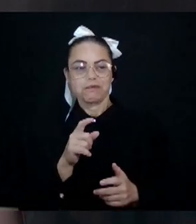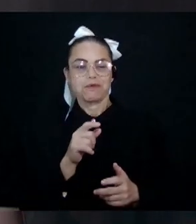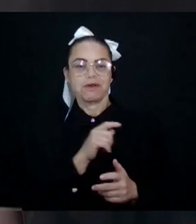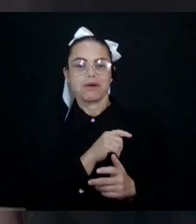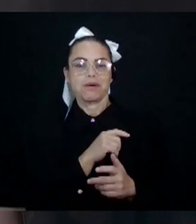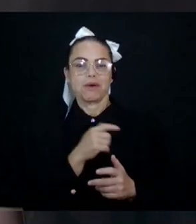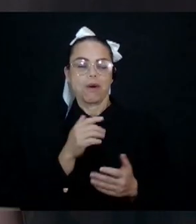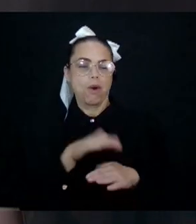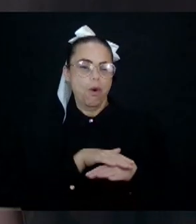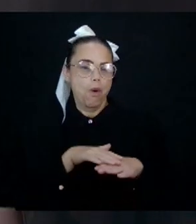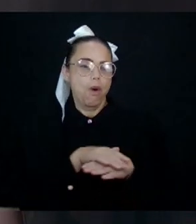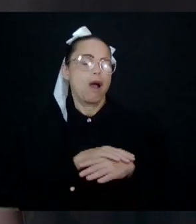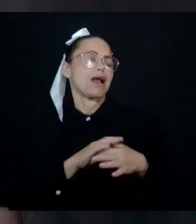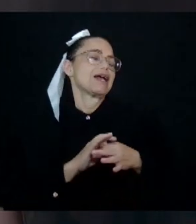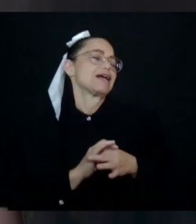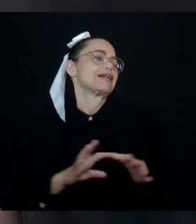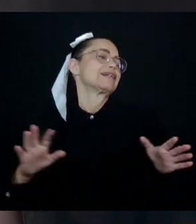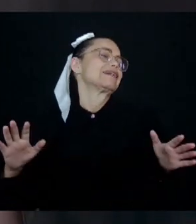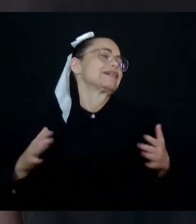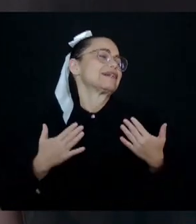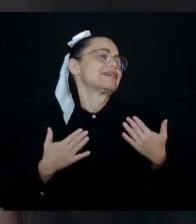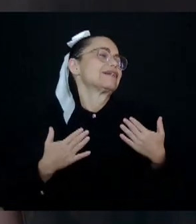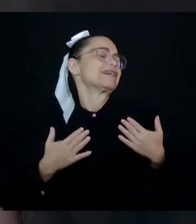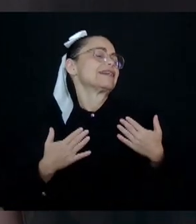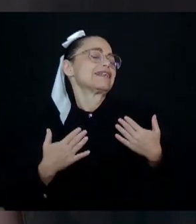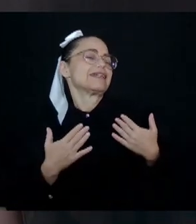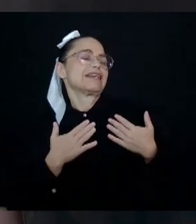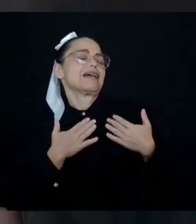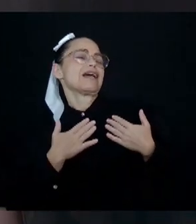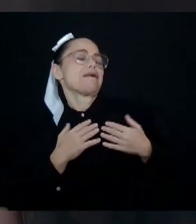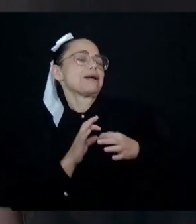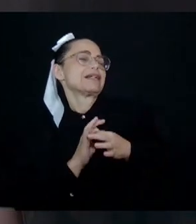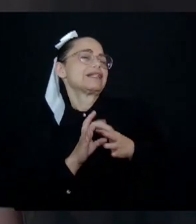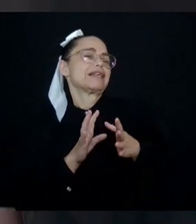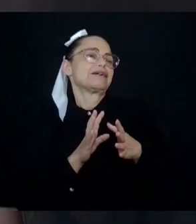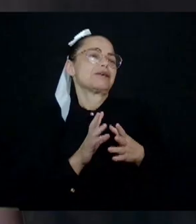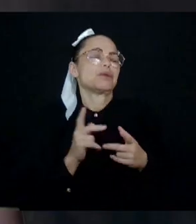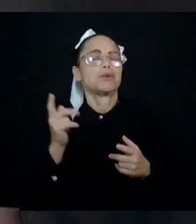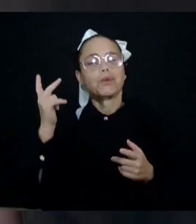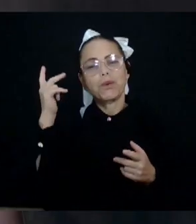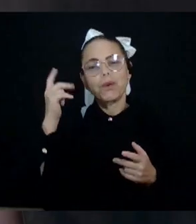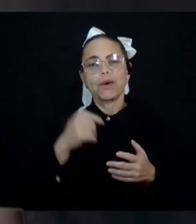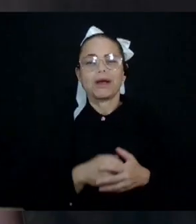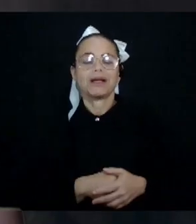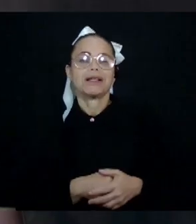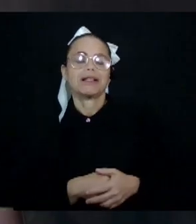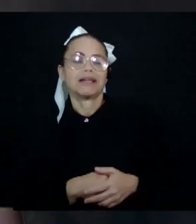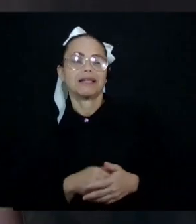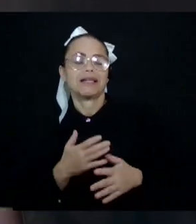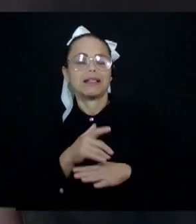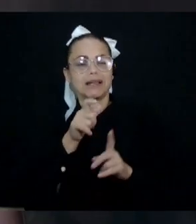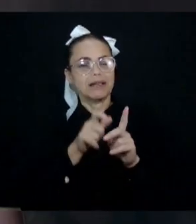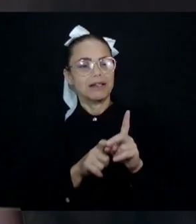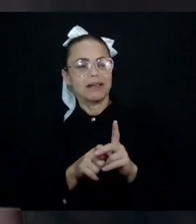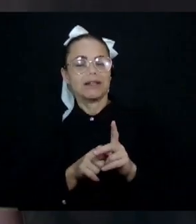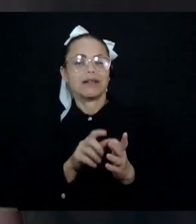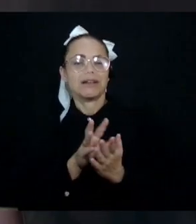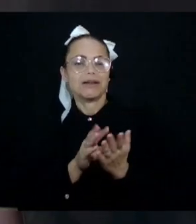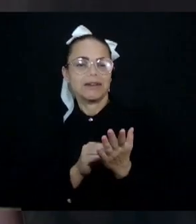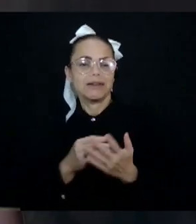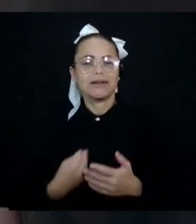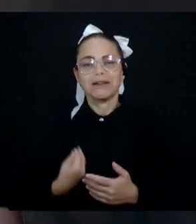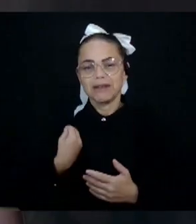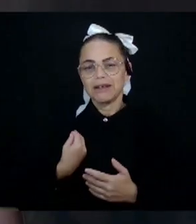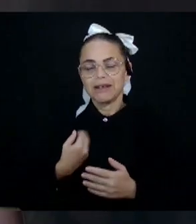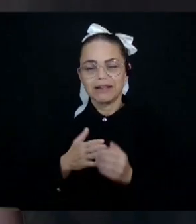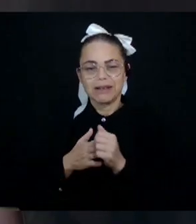forma mais descontraída, e isso acessa um modelo de vida, um modo de conduzir a